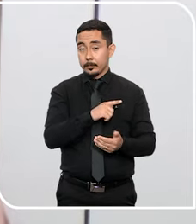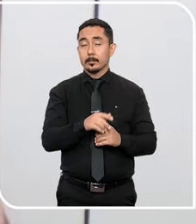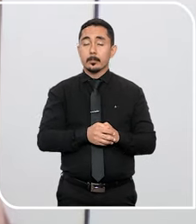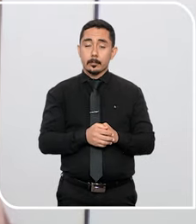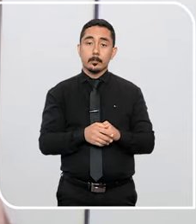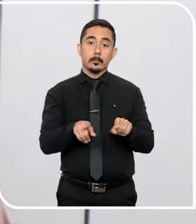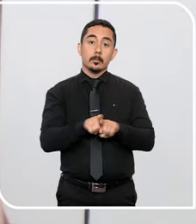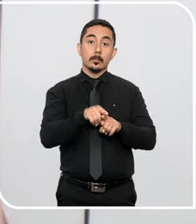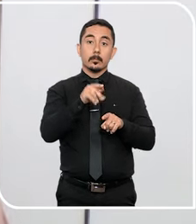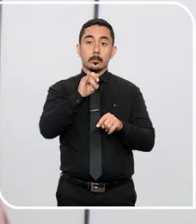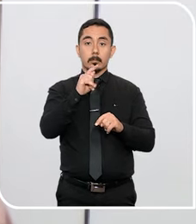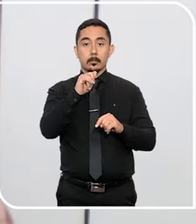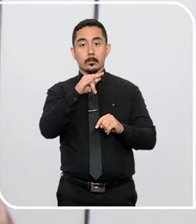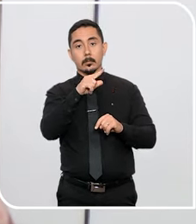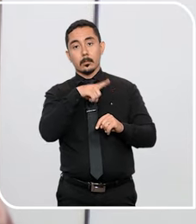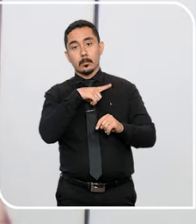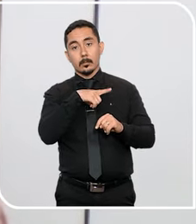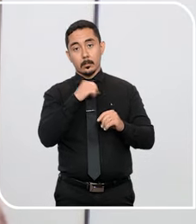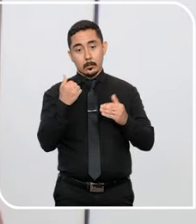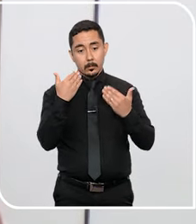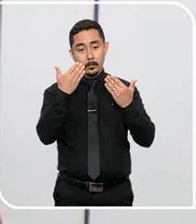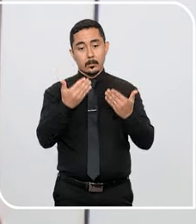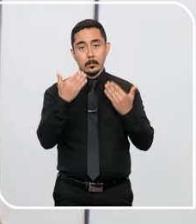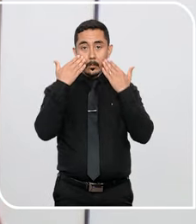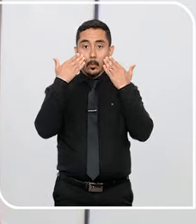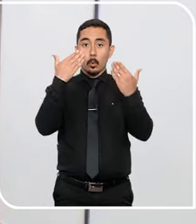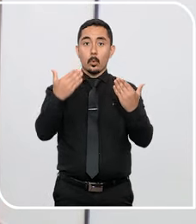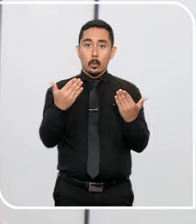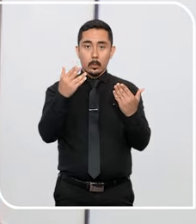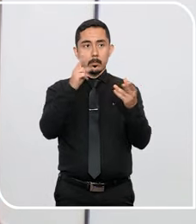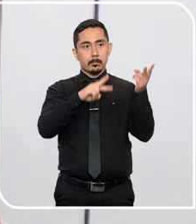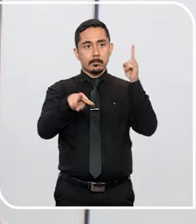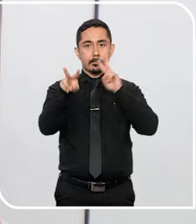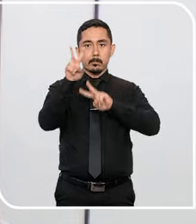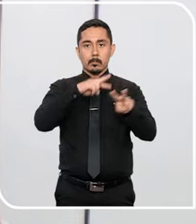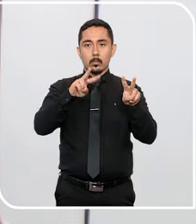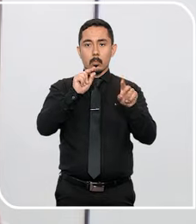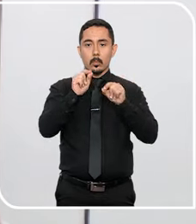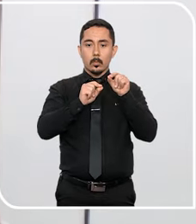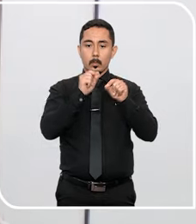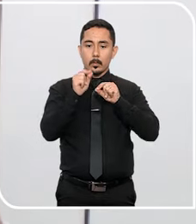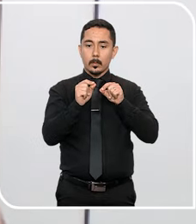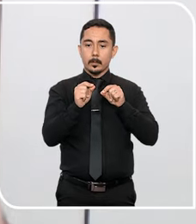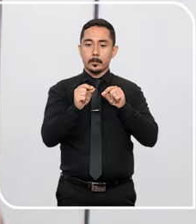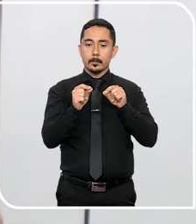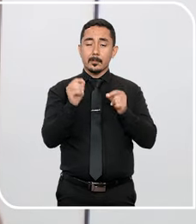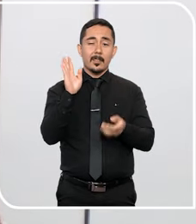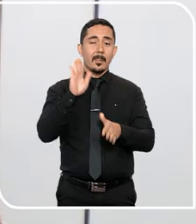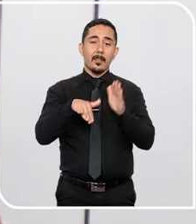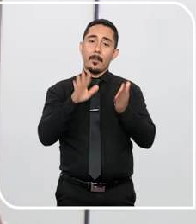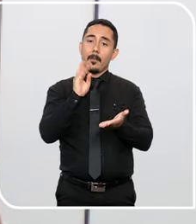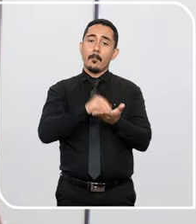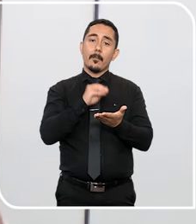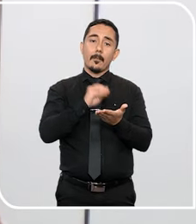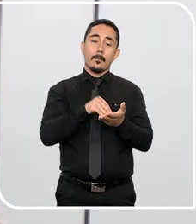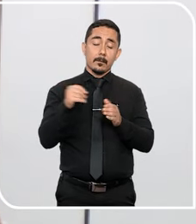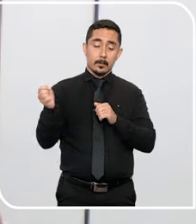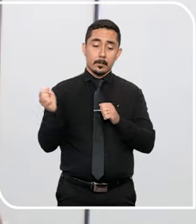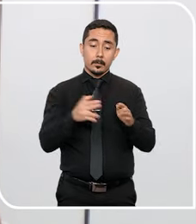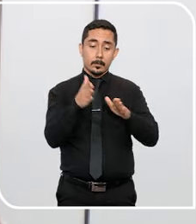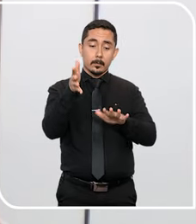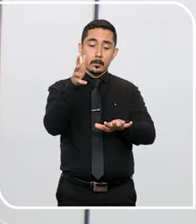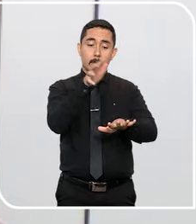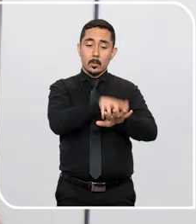e E aí a Natália me trouxe um pouco dessa visão do quanto que eh falta